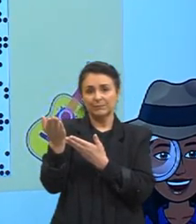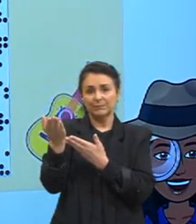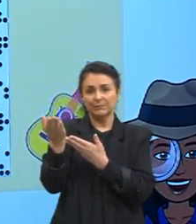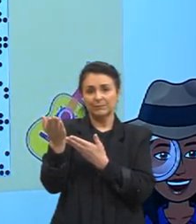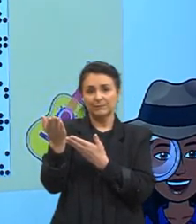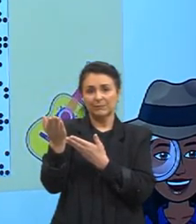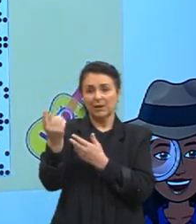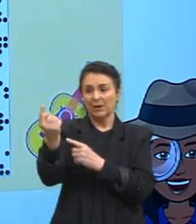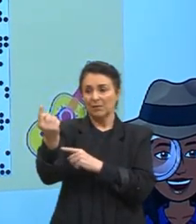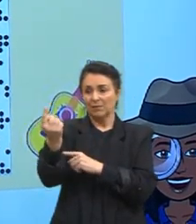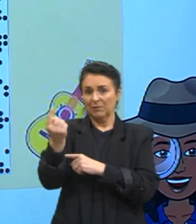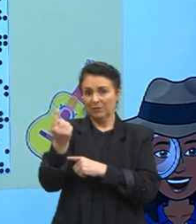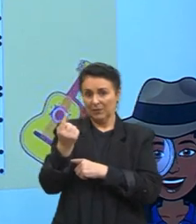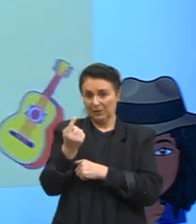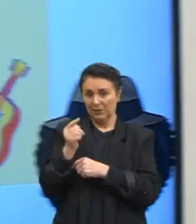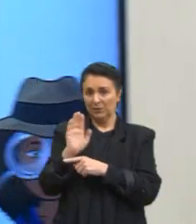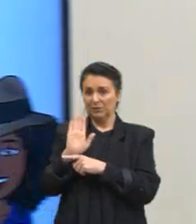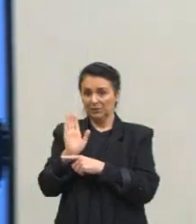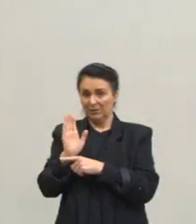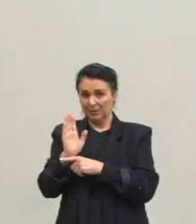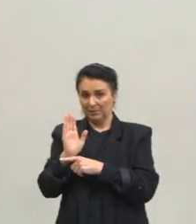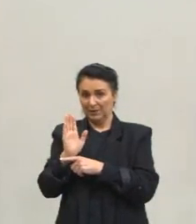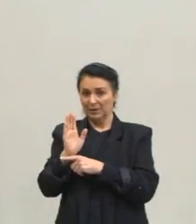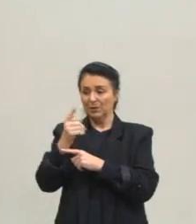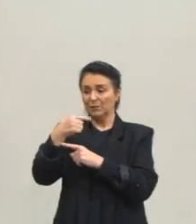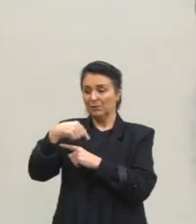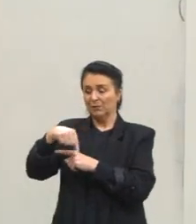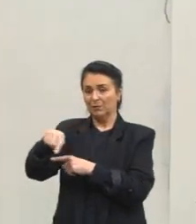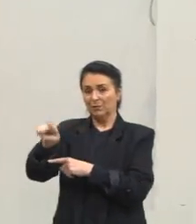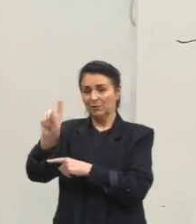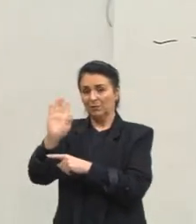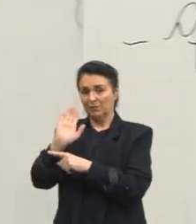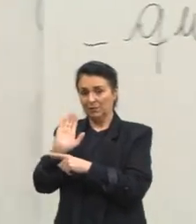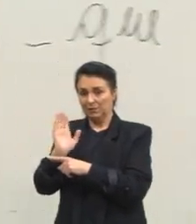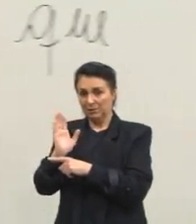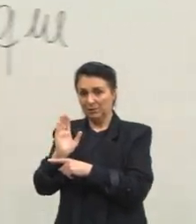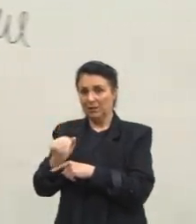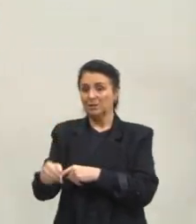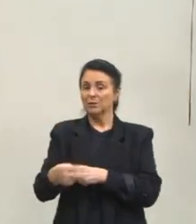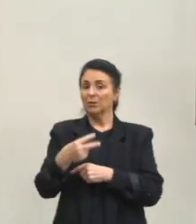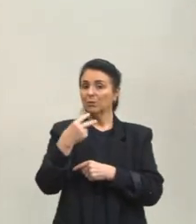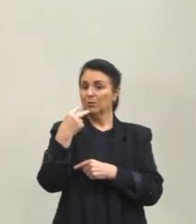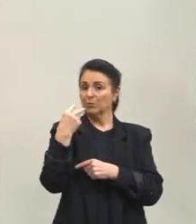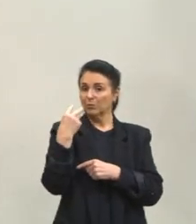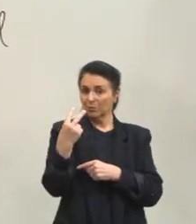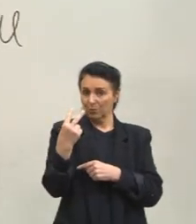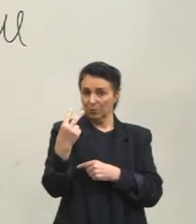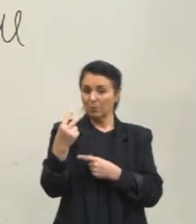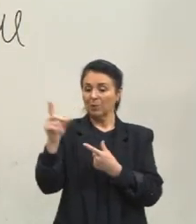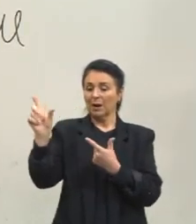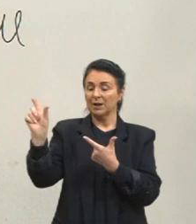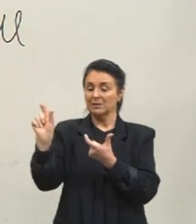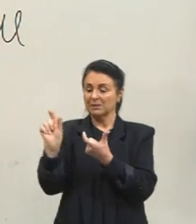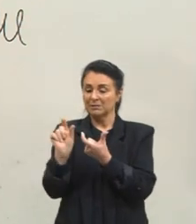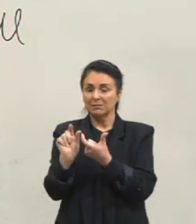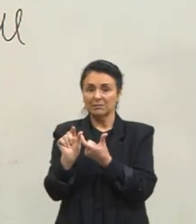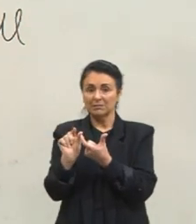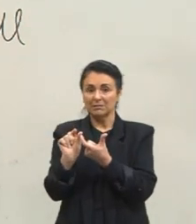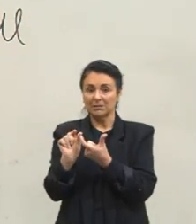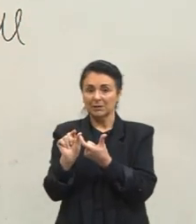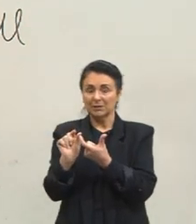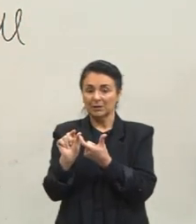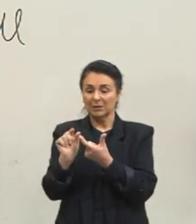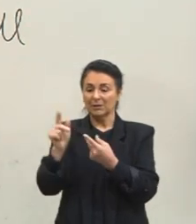tão somente nesses dois casos que nós vamos ter com Oi tá aqui nós vamos contrair a preposição